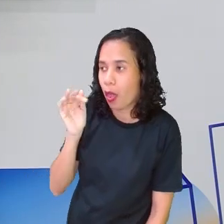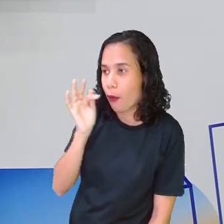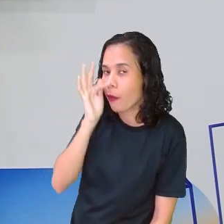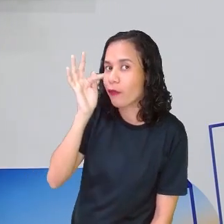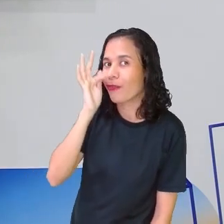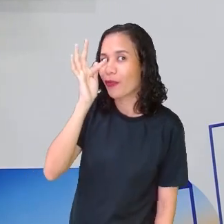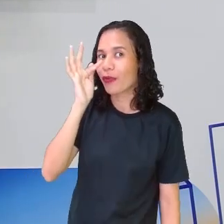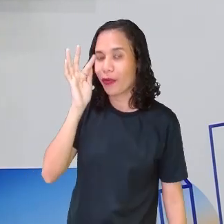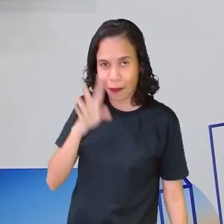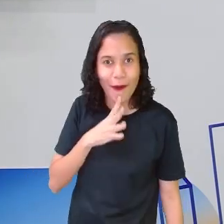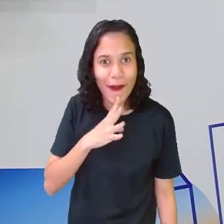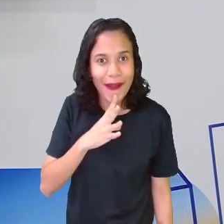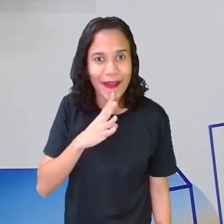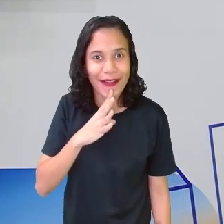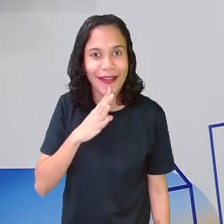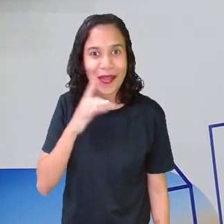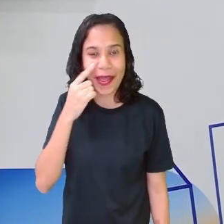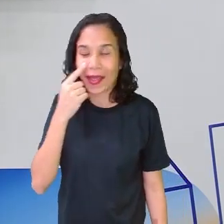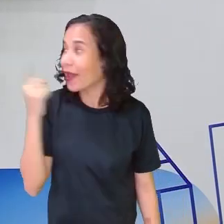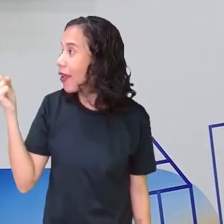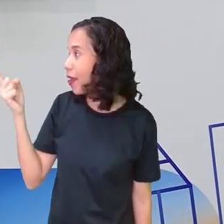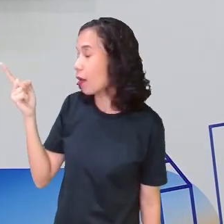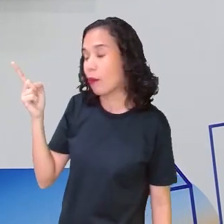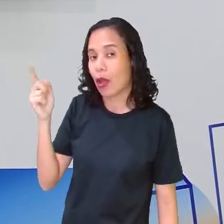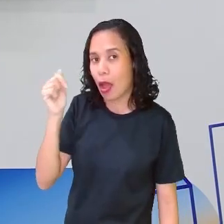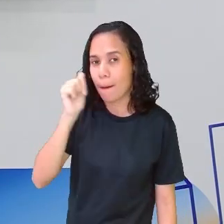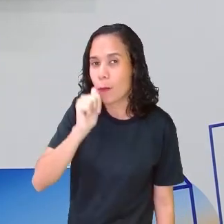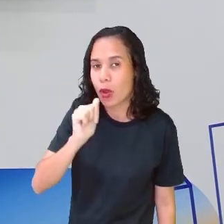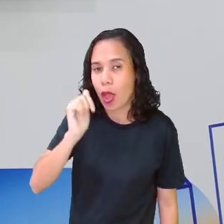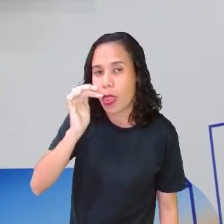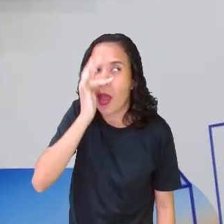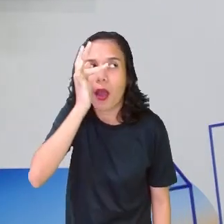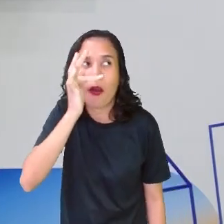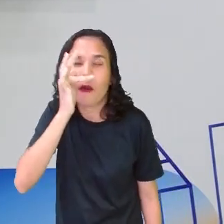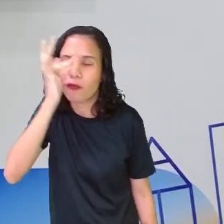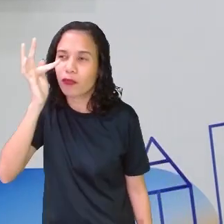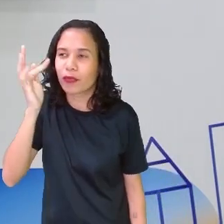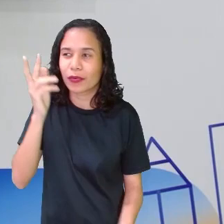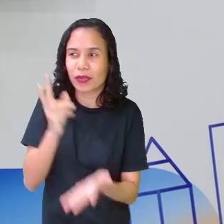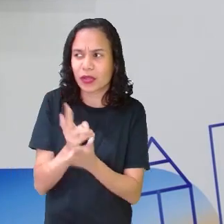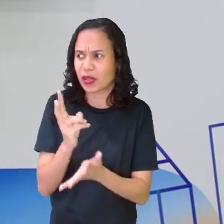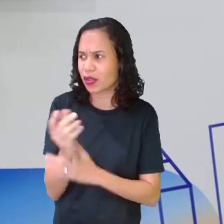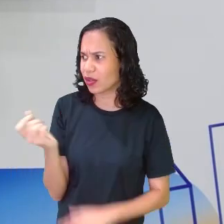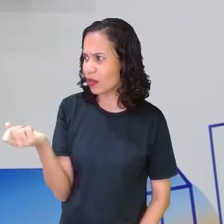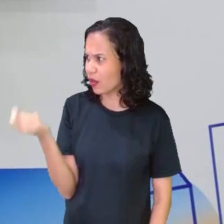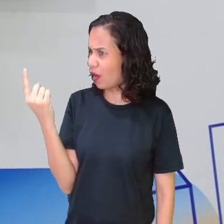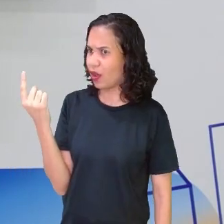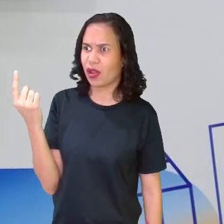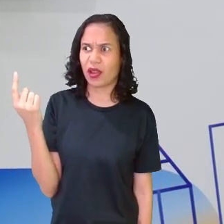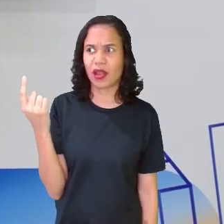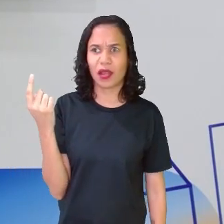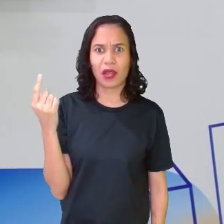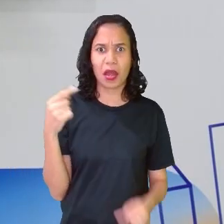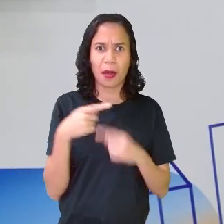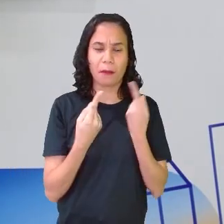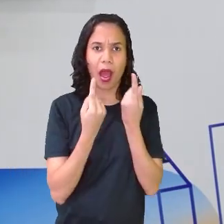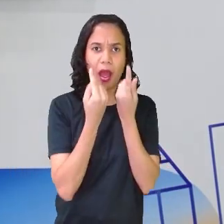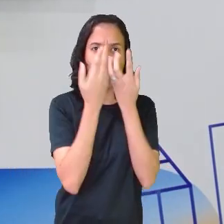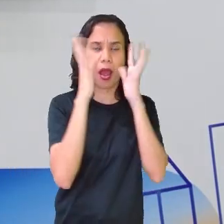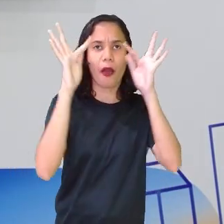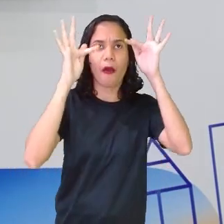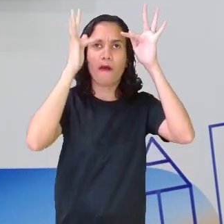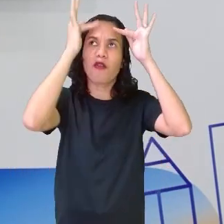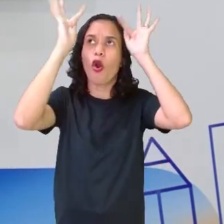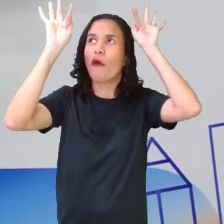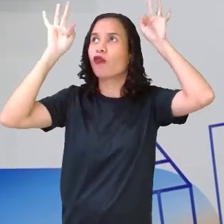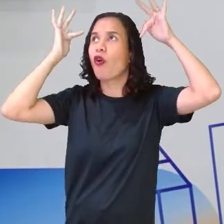ouviram? Olha só, essa comadre Fulozinha tá assim, bem esquisita, né? Mas toda ornamentada,